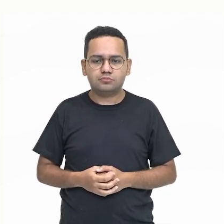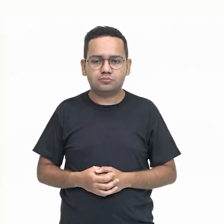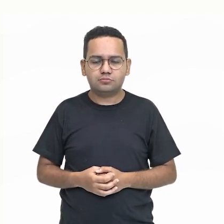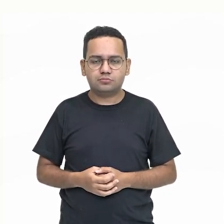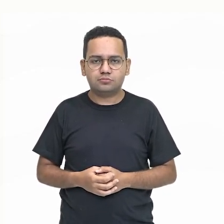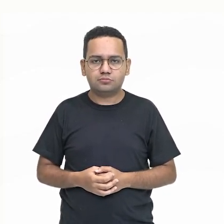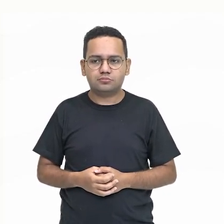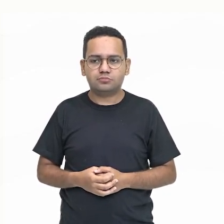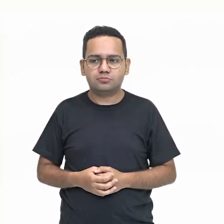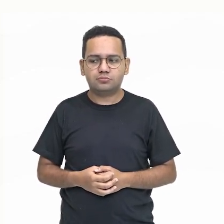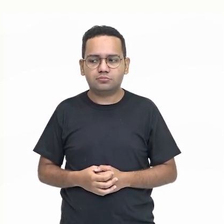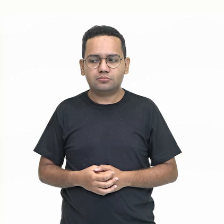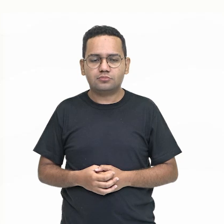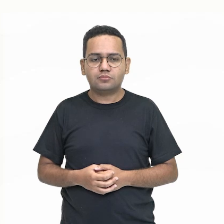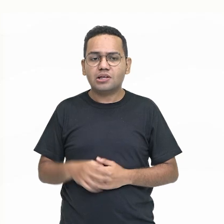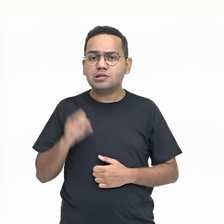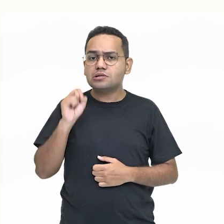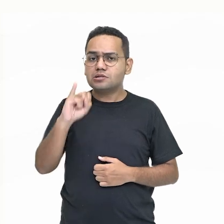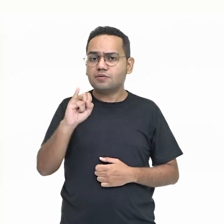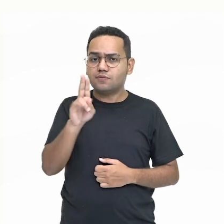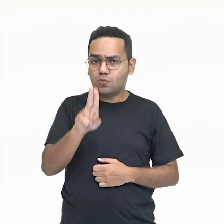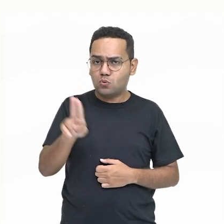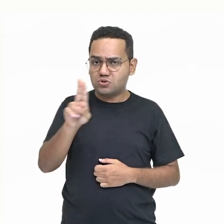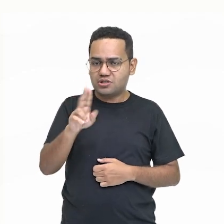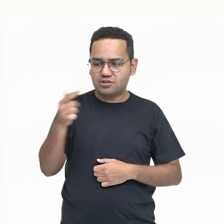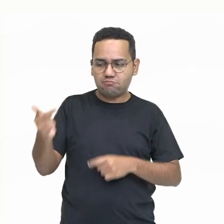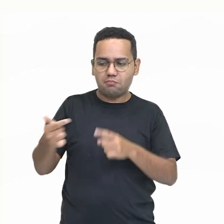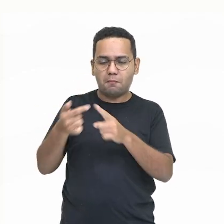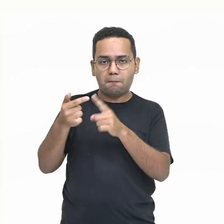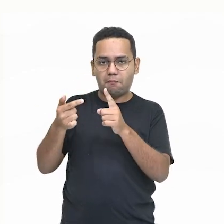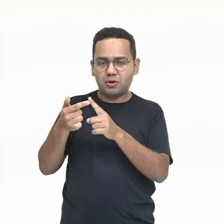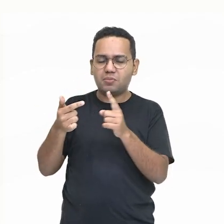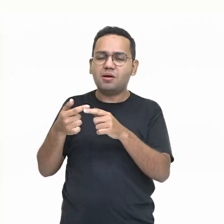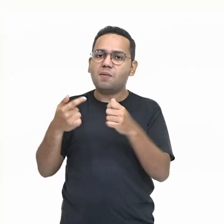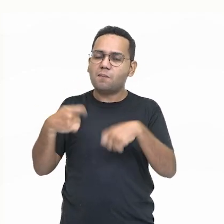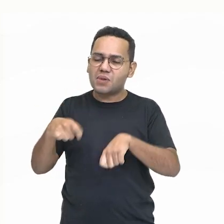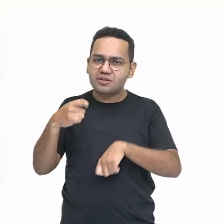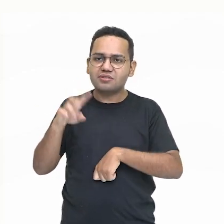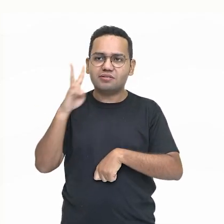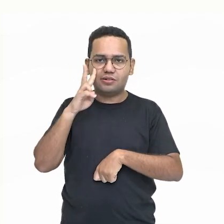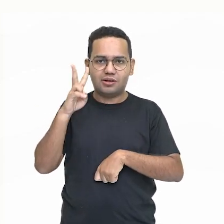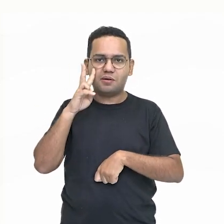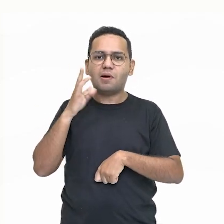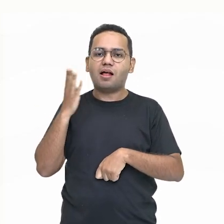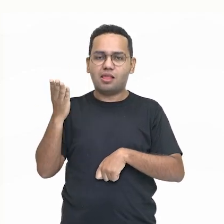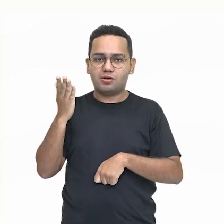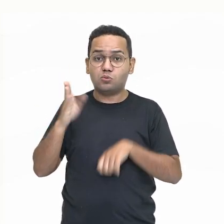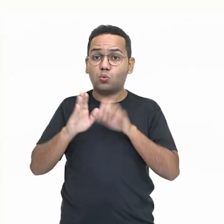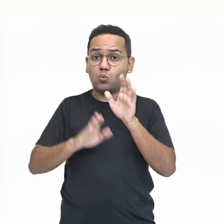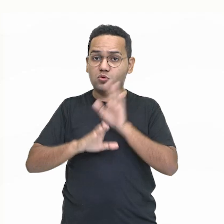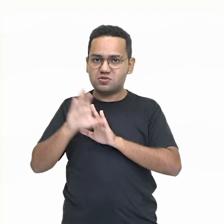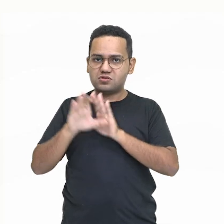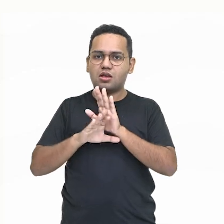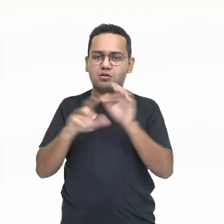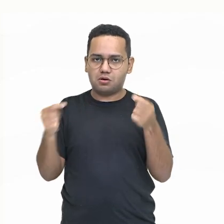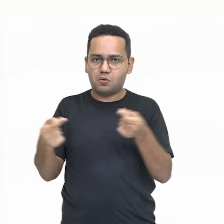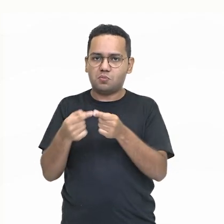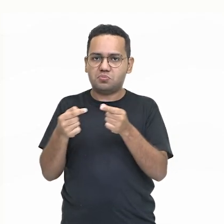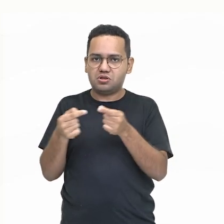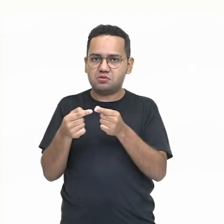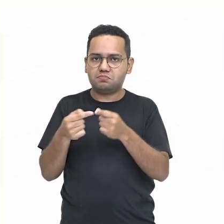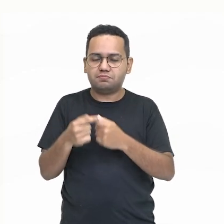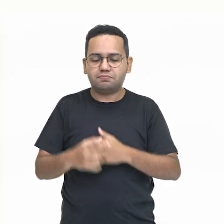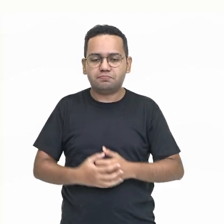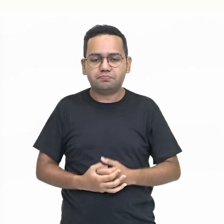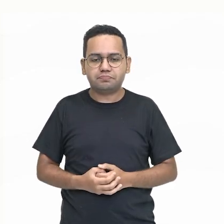tiver a primeira lei, eu tenho que lembrar do princípio físico que envolve a lei da